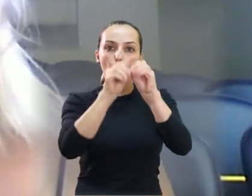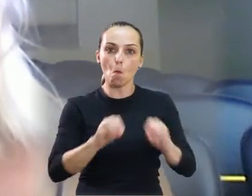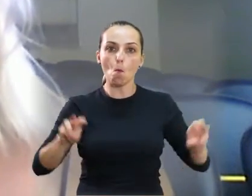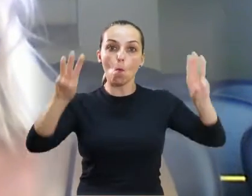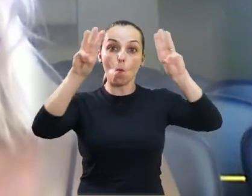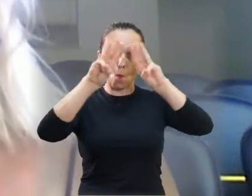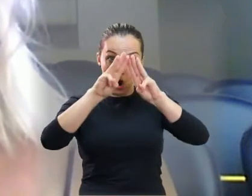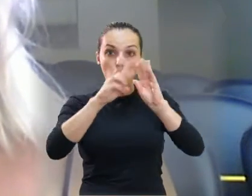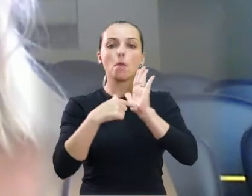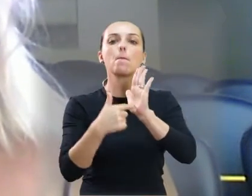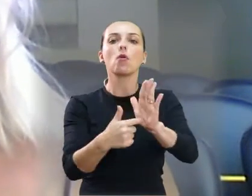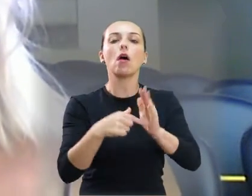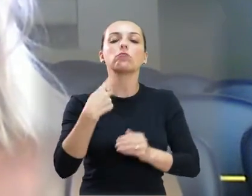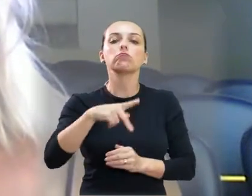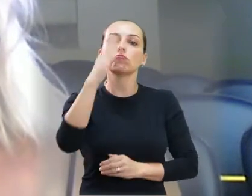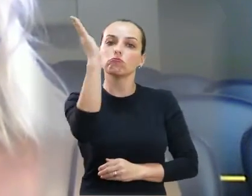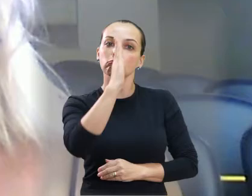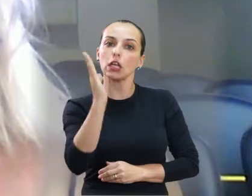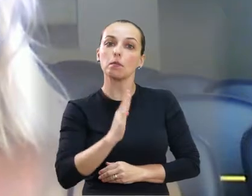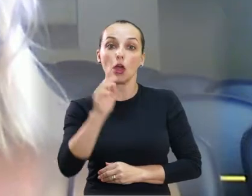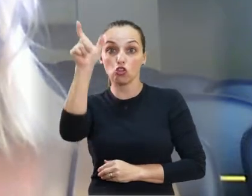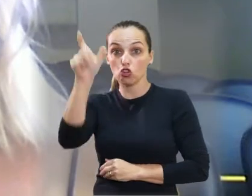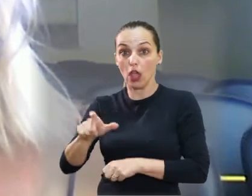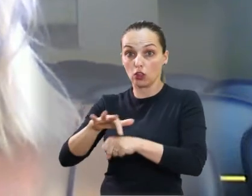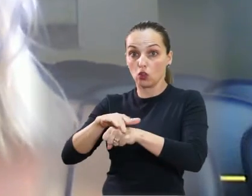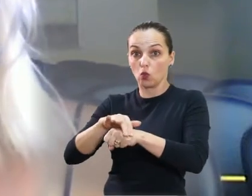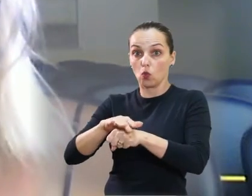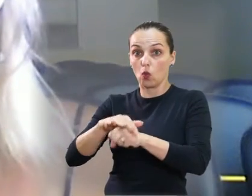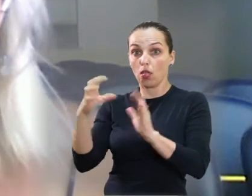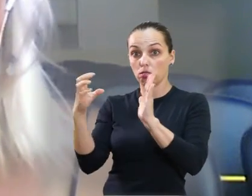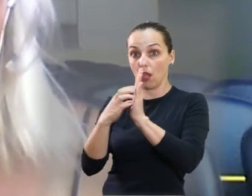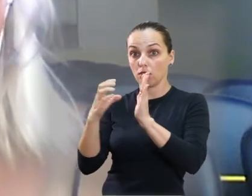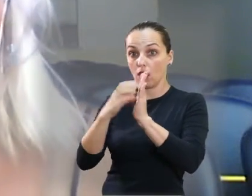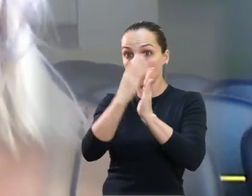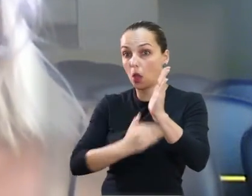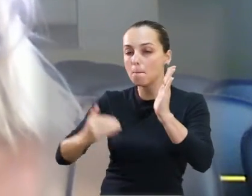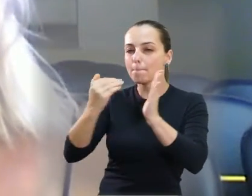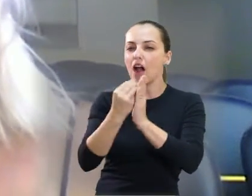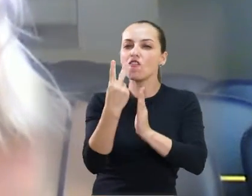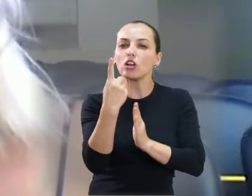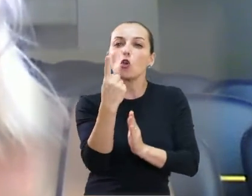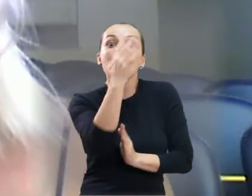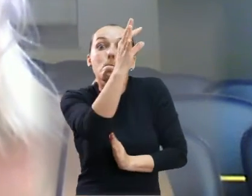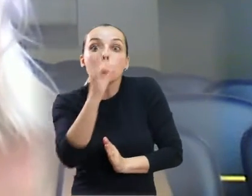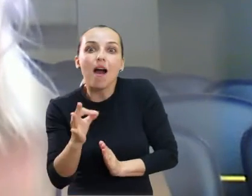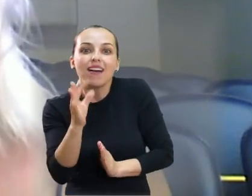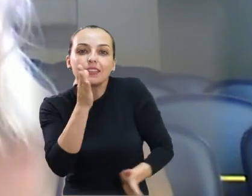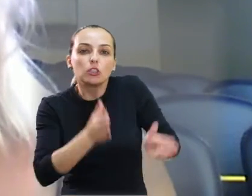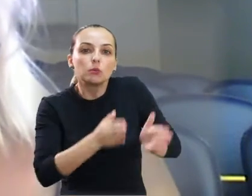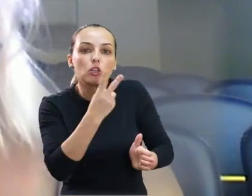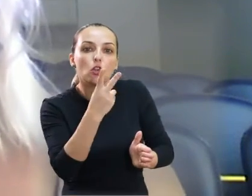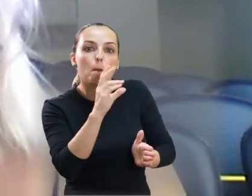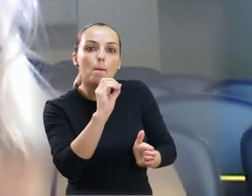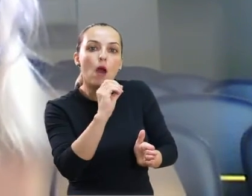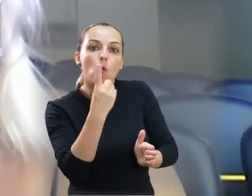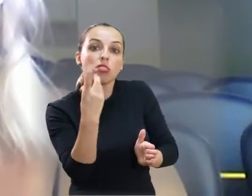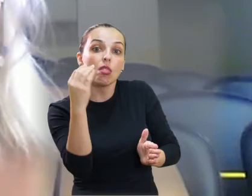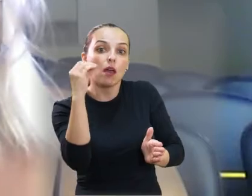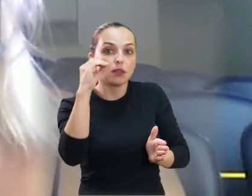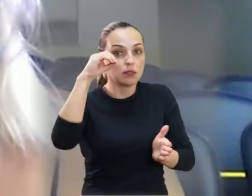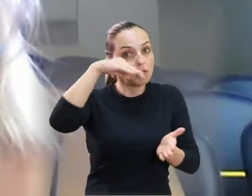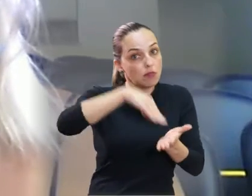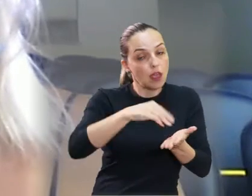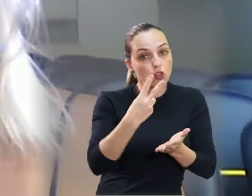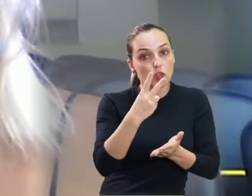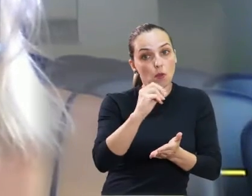para HIV/AIDS, a UNAIDS, o Brasil registrou aumento de 21% de casos entre 2010 e 2018.